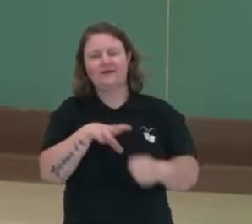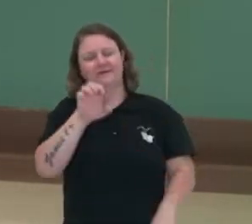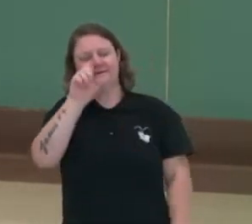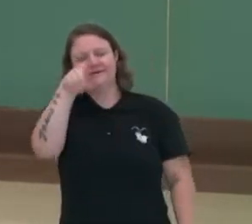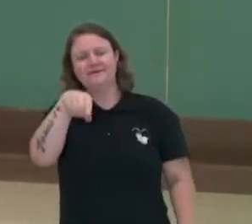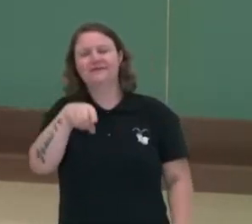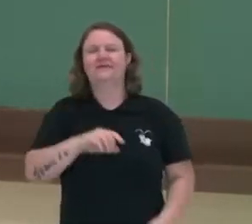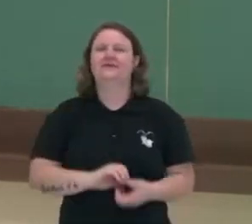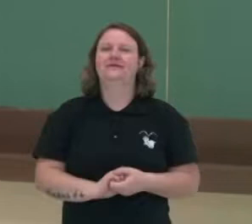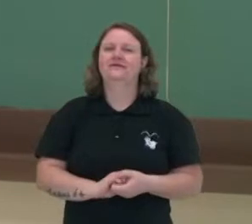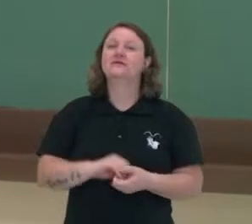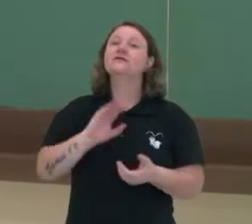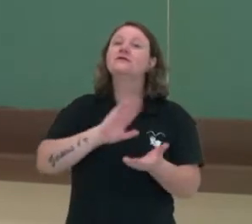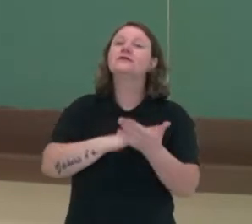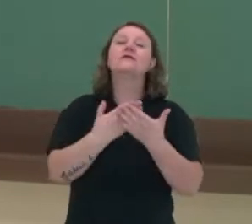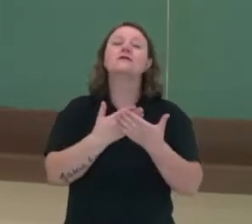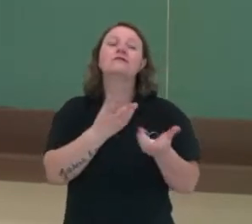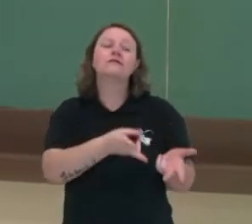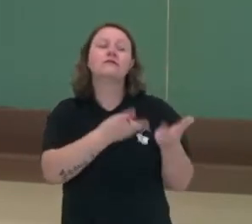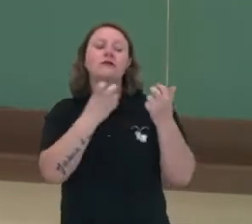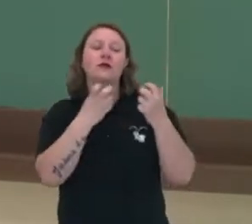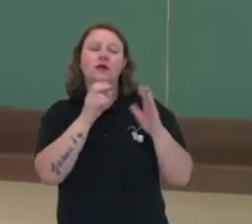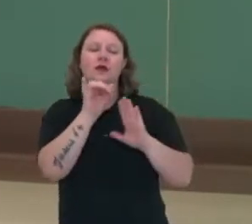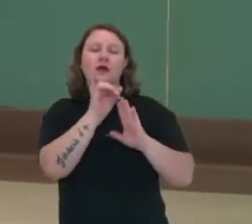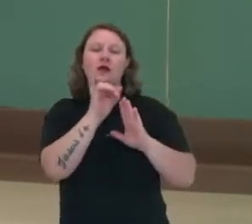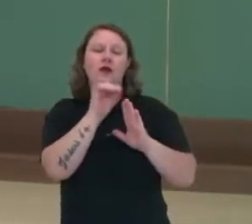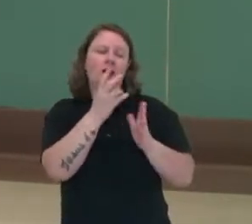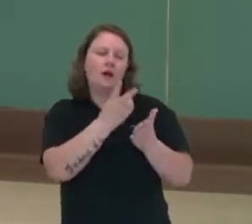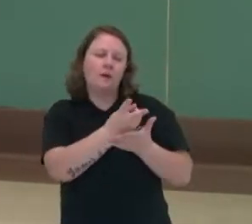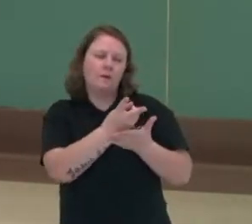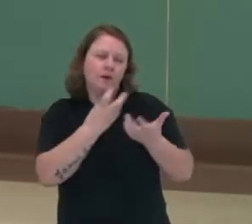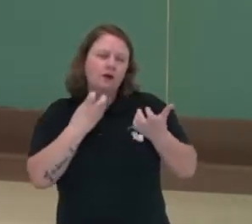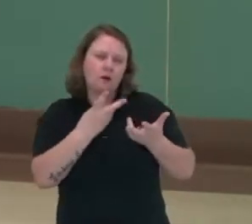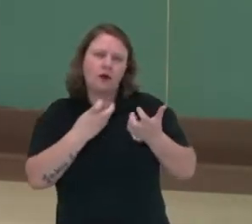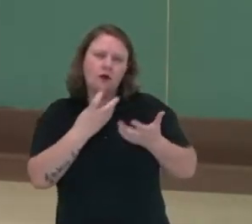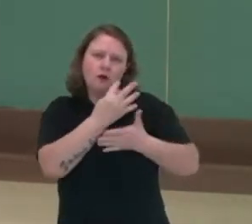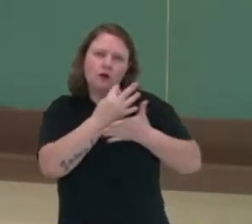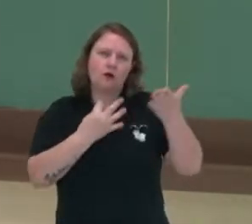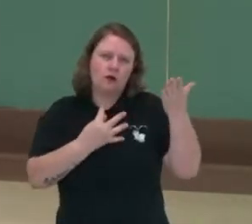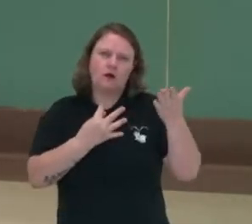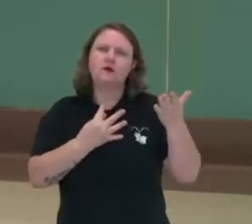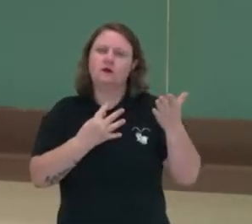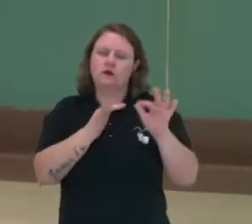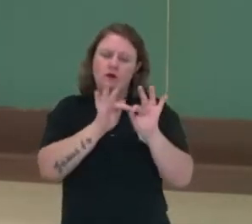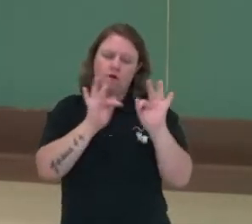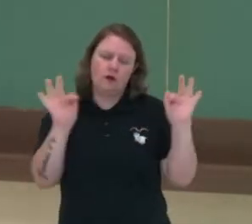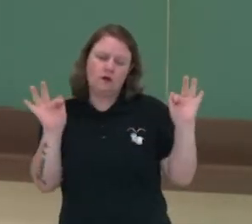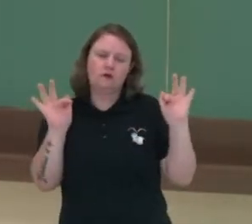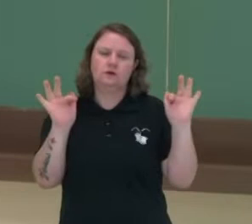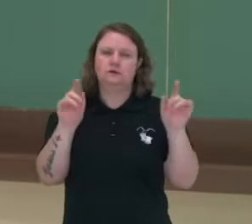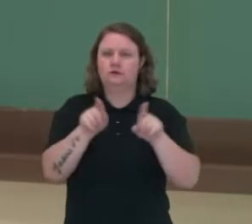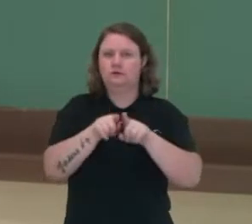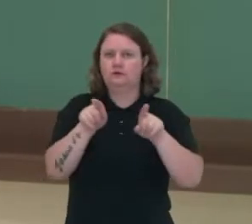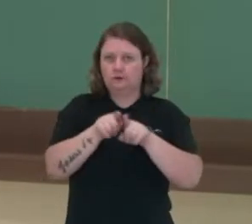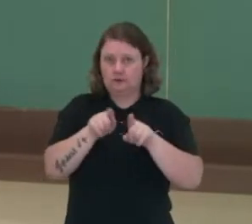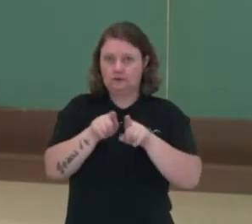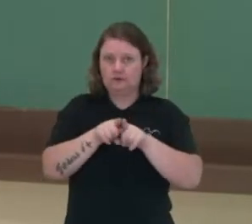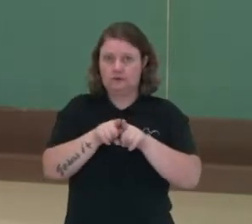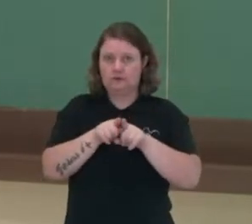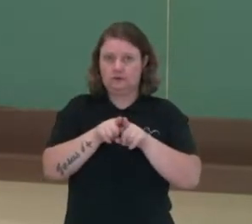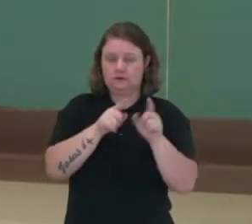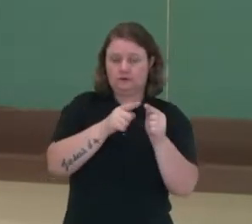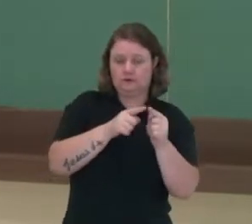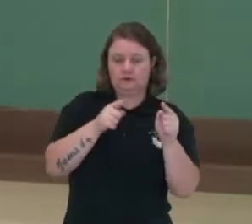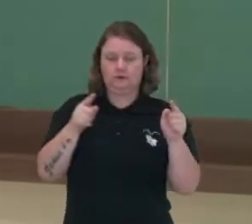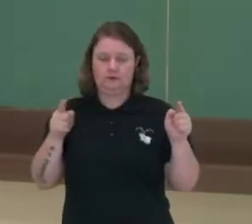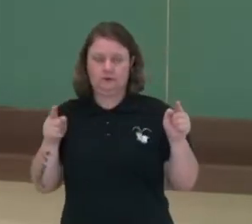vamos interpretando e vamos identificando essa questão do verbo de ser oração ou não e de poder ser chamado de